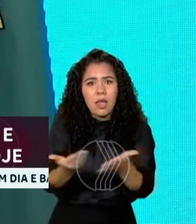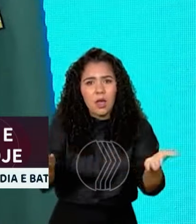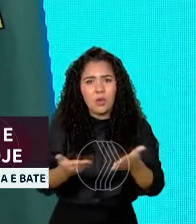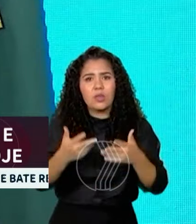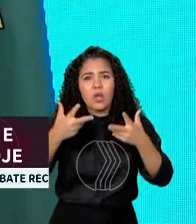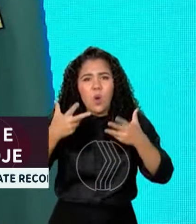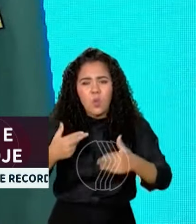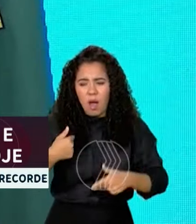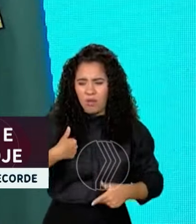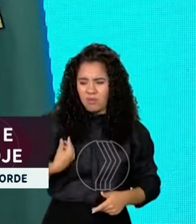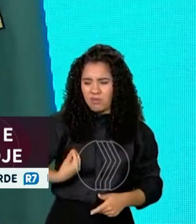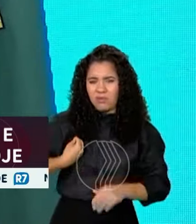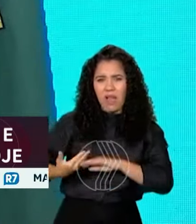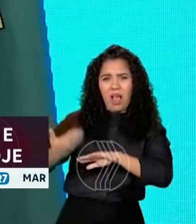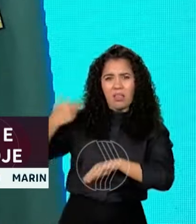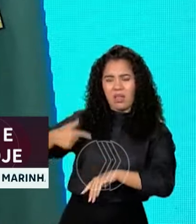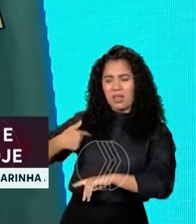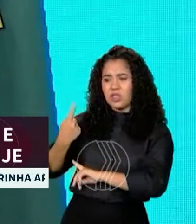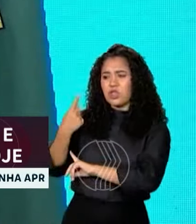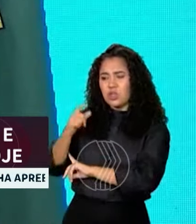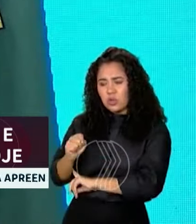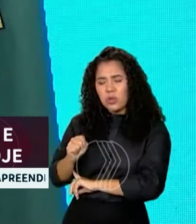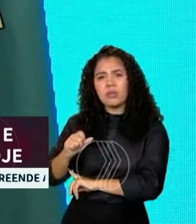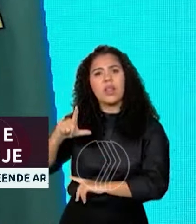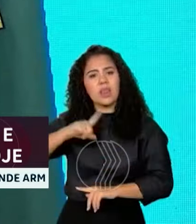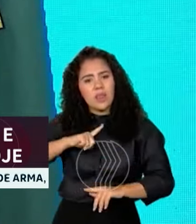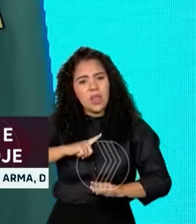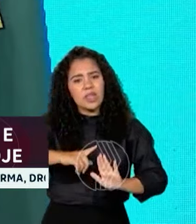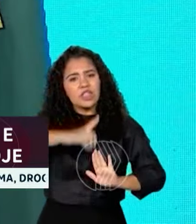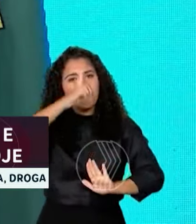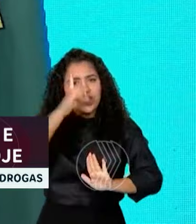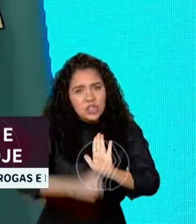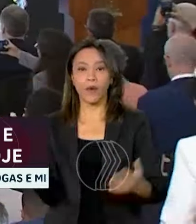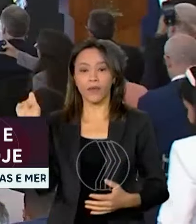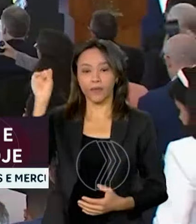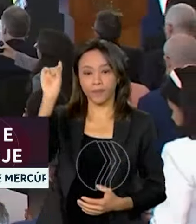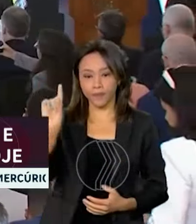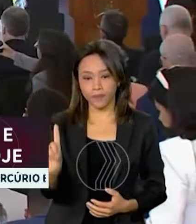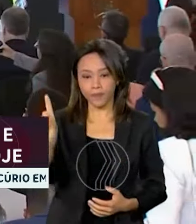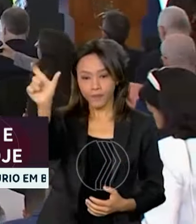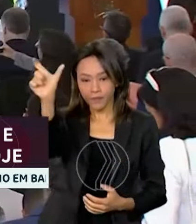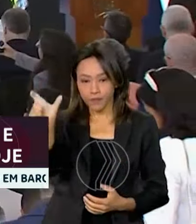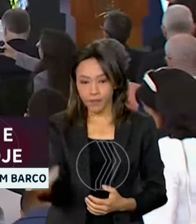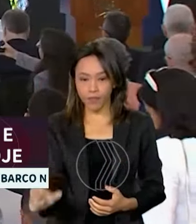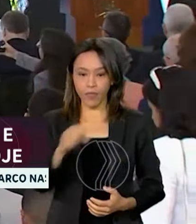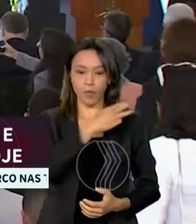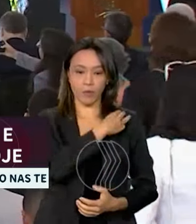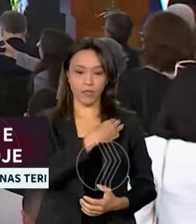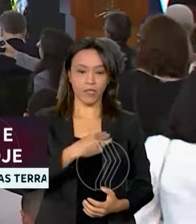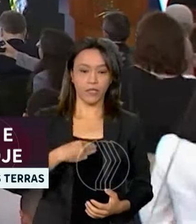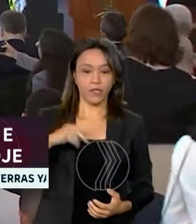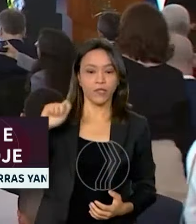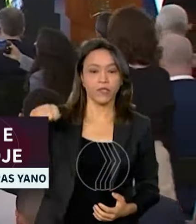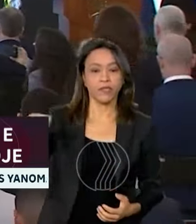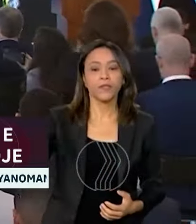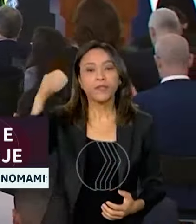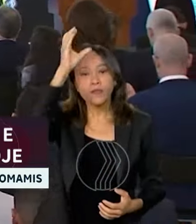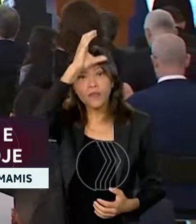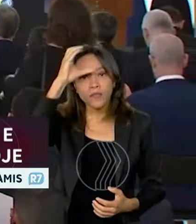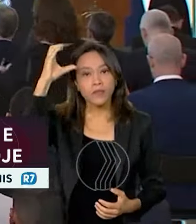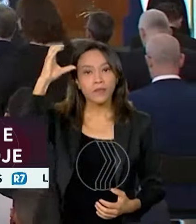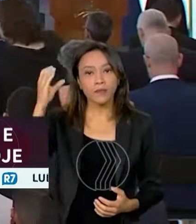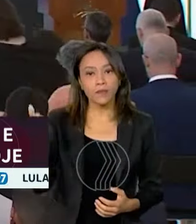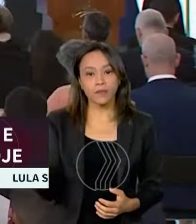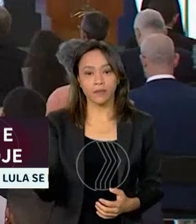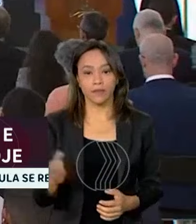de reais serão utilizados para a construção de salas, laboratórios, bibliotecas, auditórios, refeitórios,